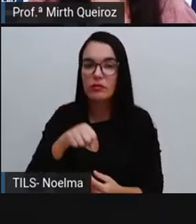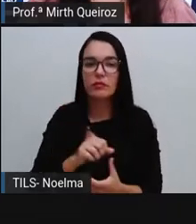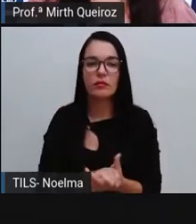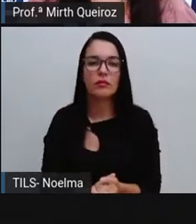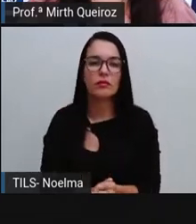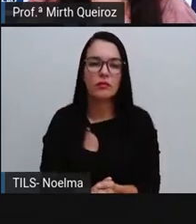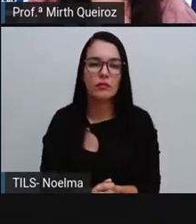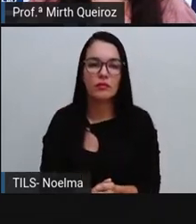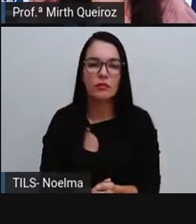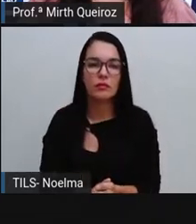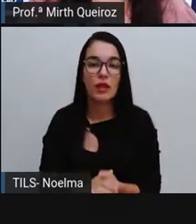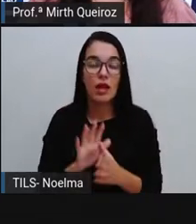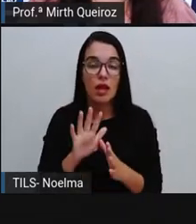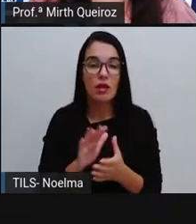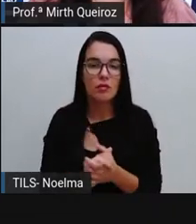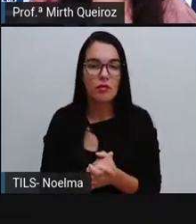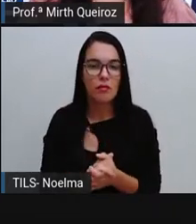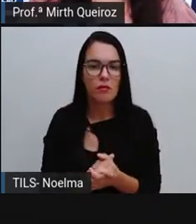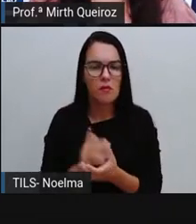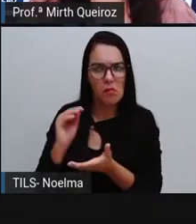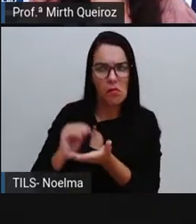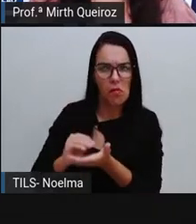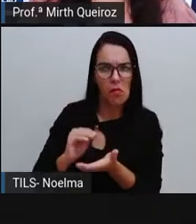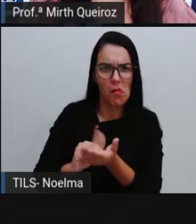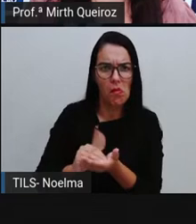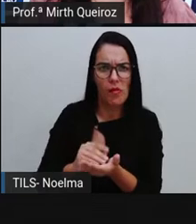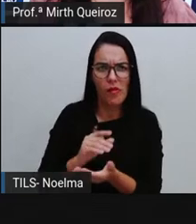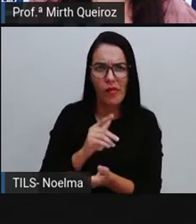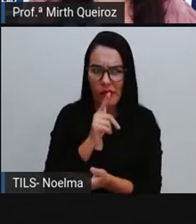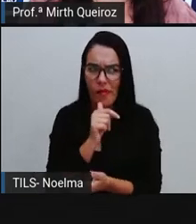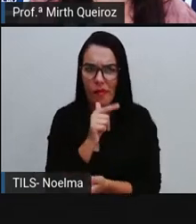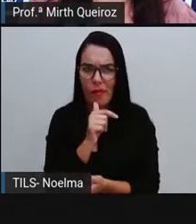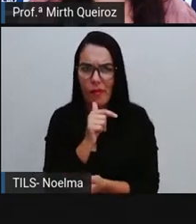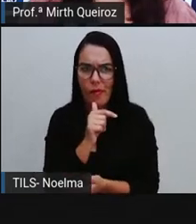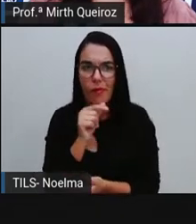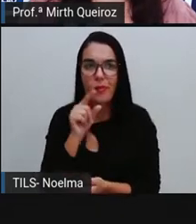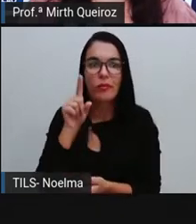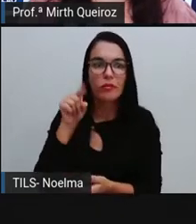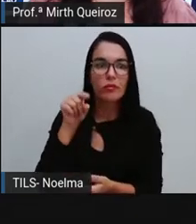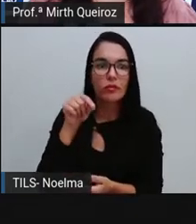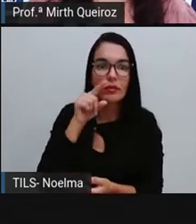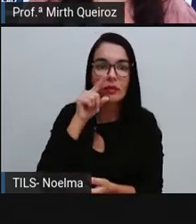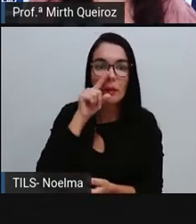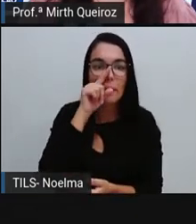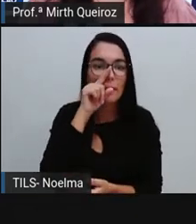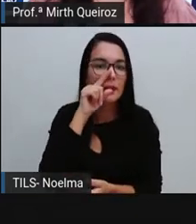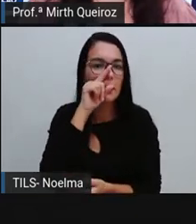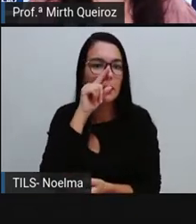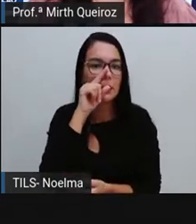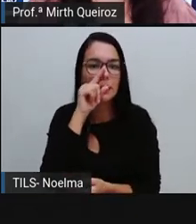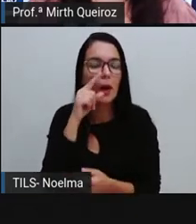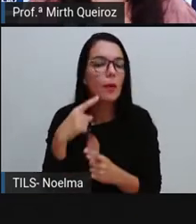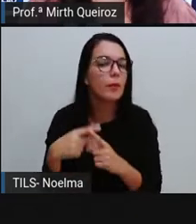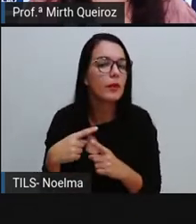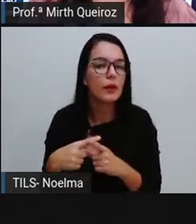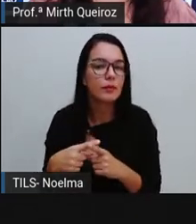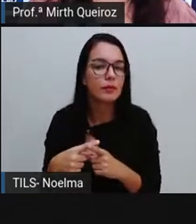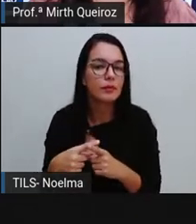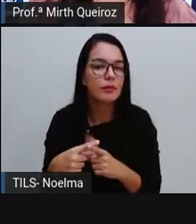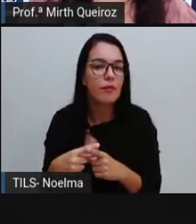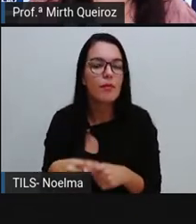ameaça. É, uma vez que a gente pode dizer que a água é a fonte da vida, né? E nós estamos